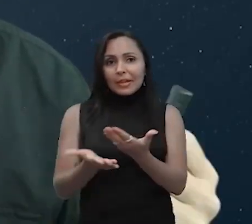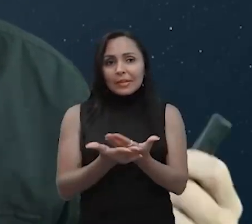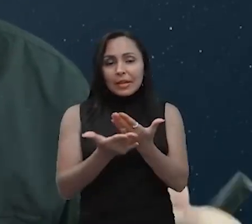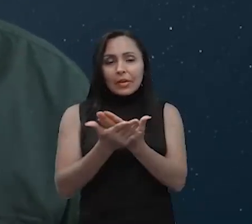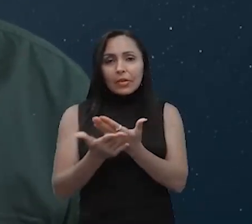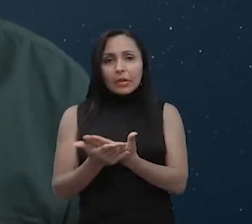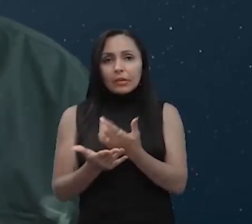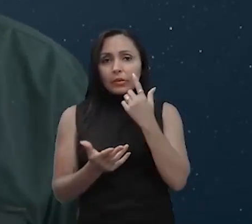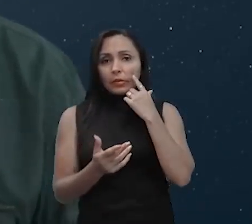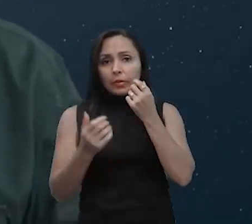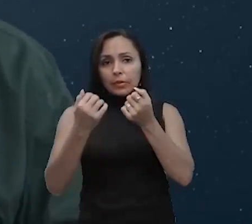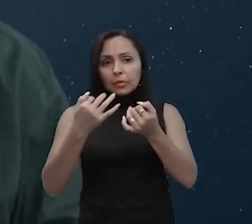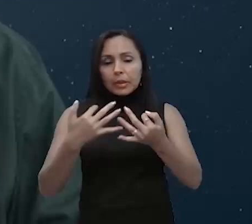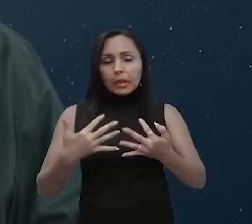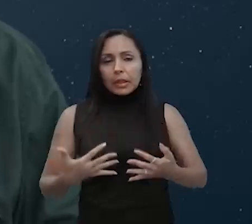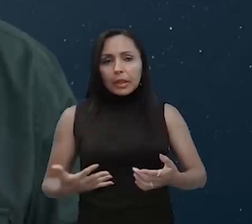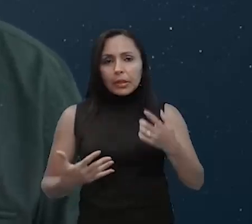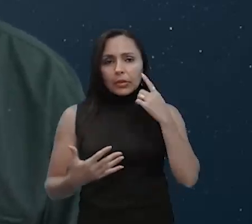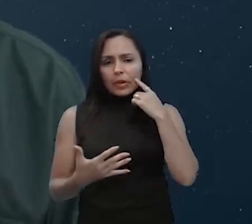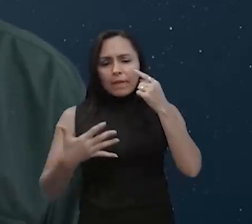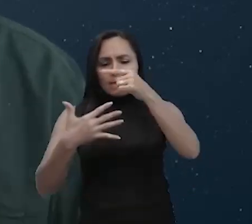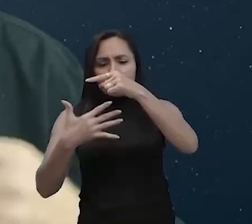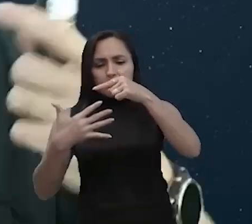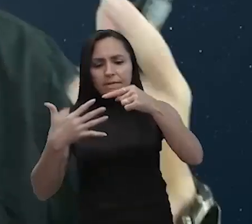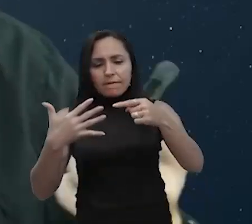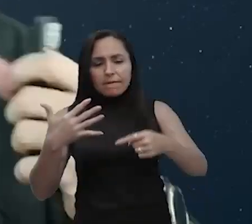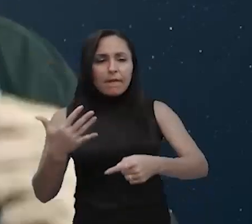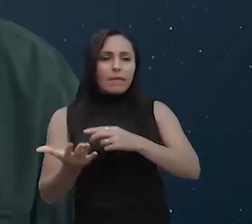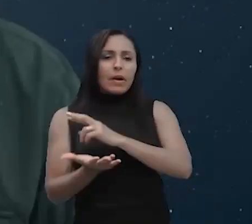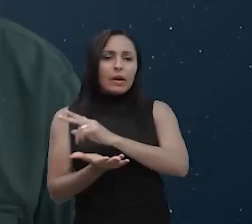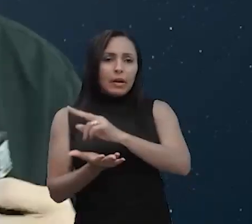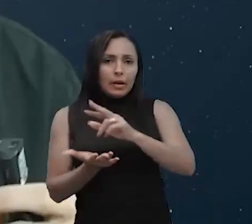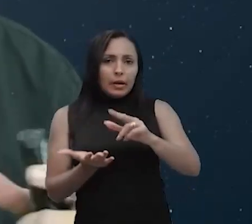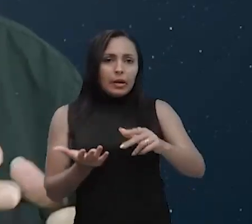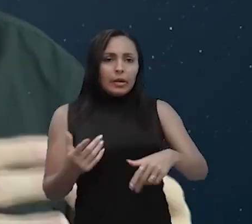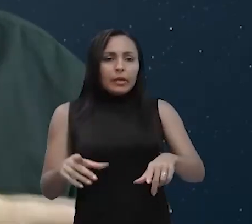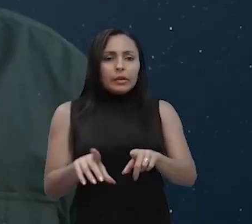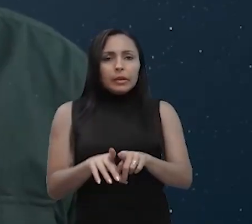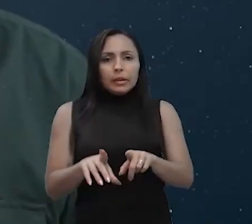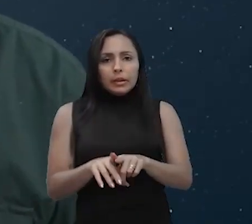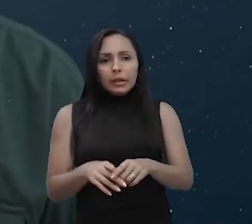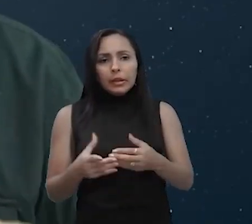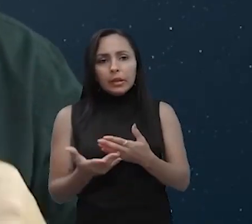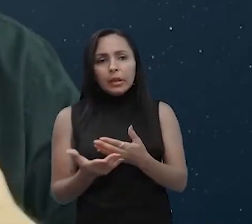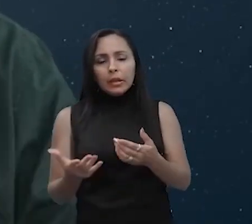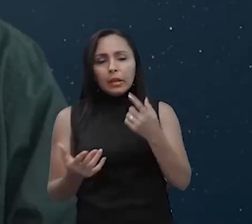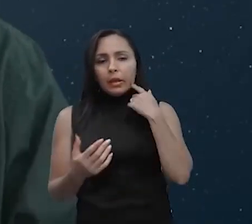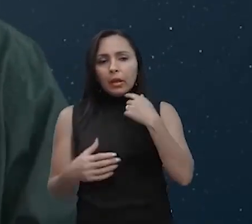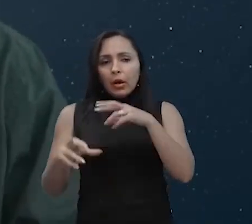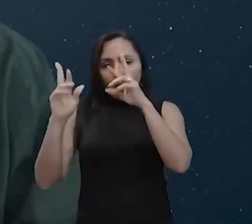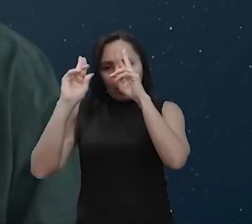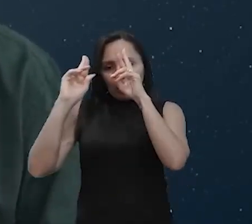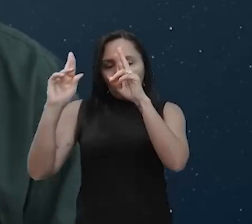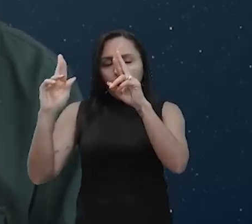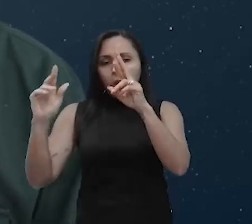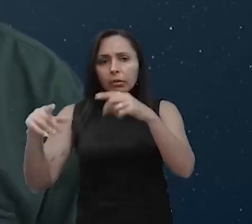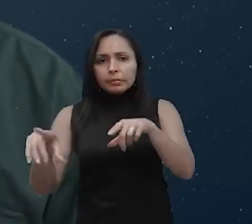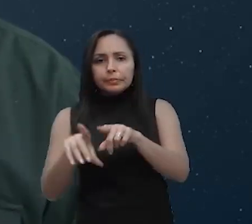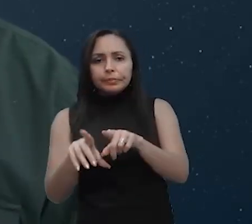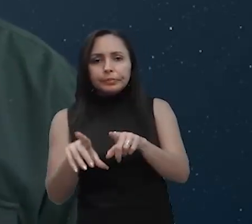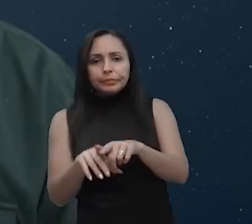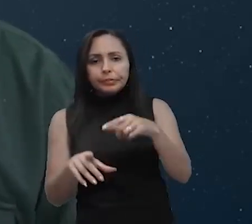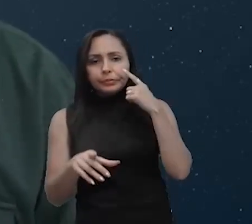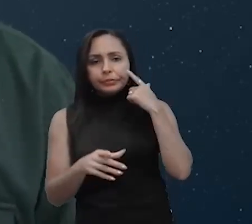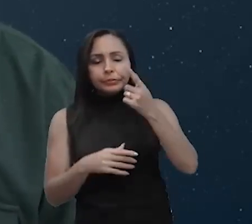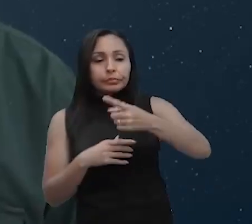fenômeno da reflexão, em que a luz bate e volta, a onda bate e volta, obedecendo o mesmo ângulo. Falamos da refração,